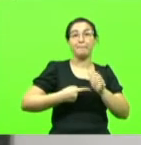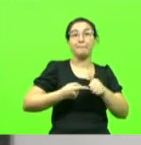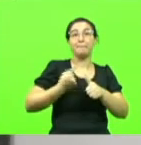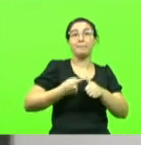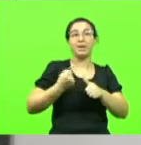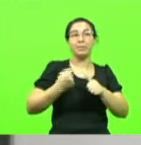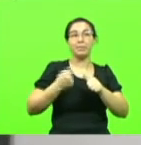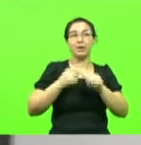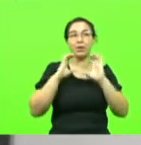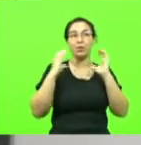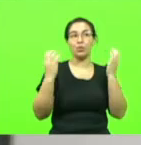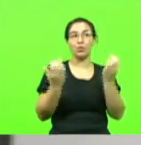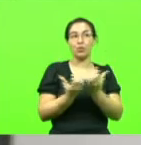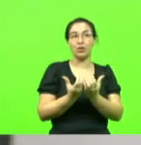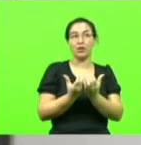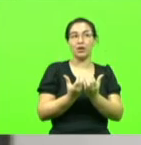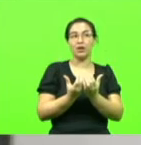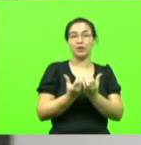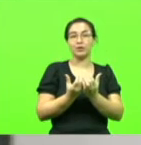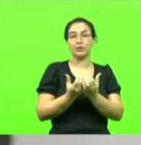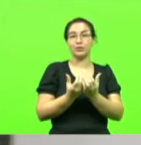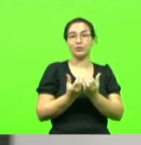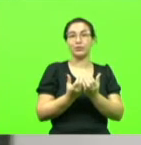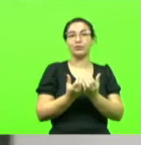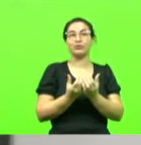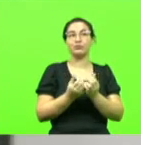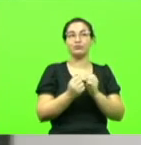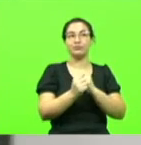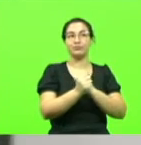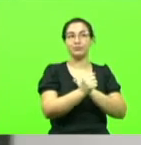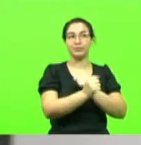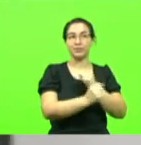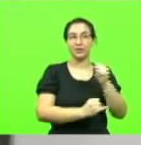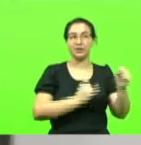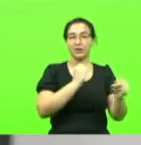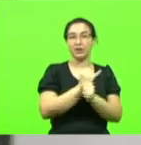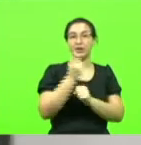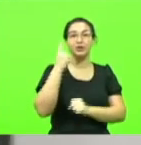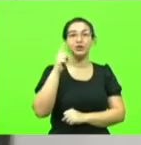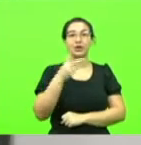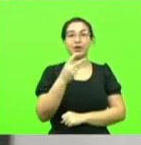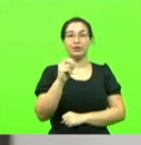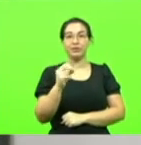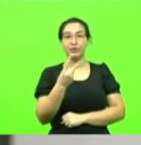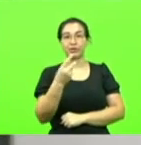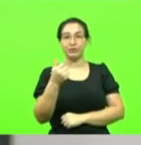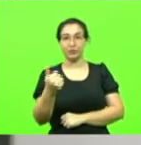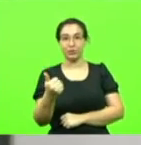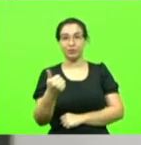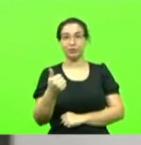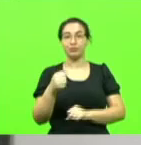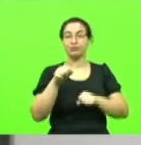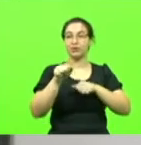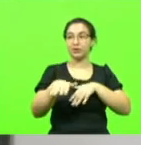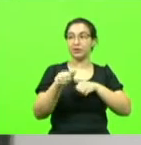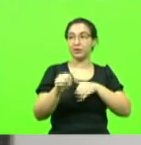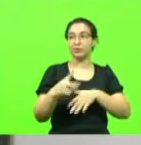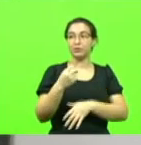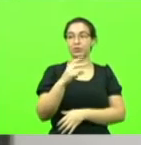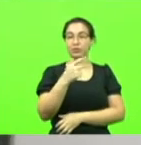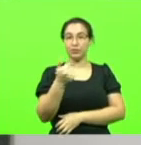da Federação Catarinense das rapaz que será realizado nos dias 20 e 21 de setembro de 2021